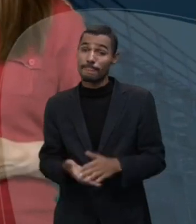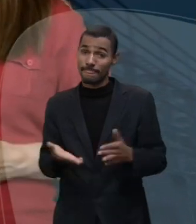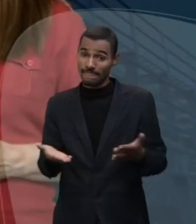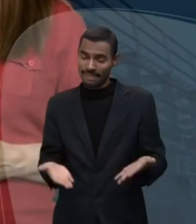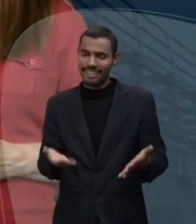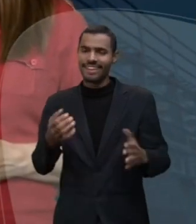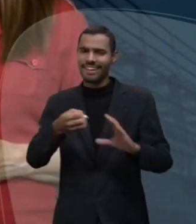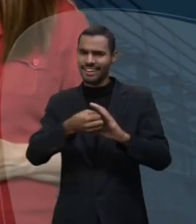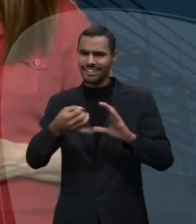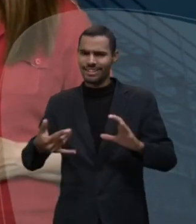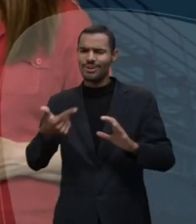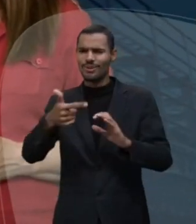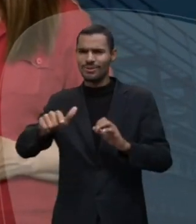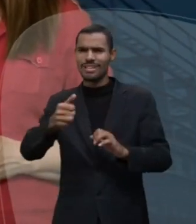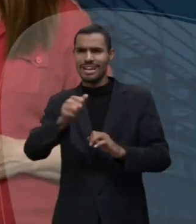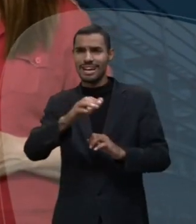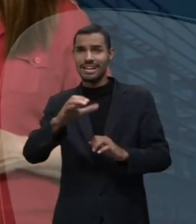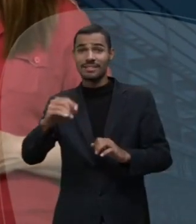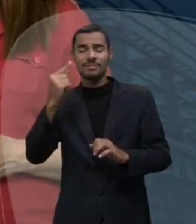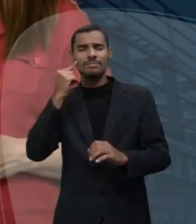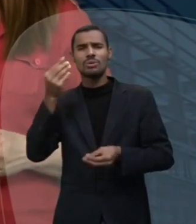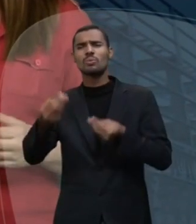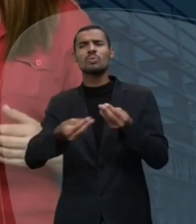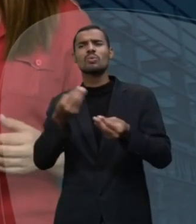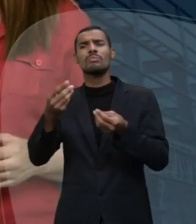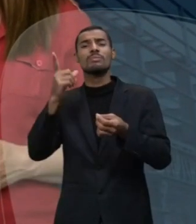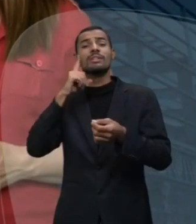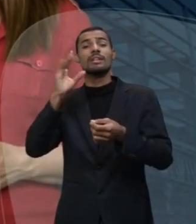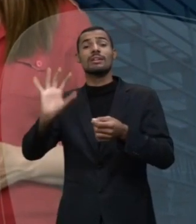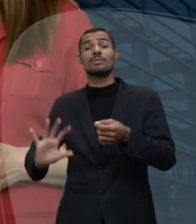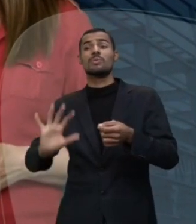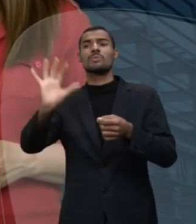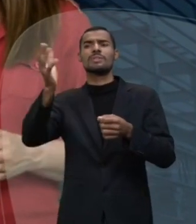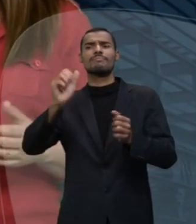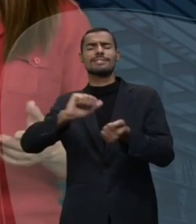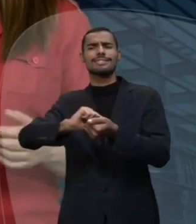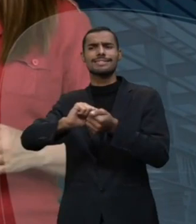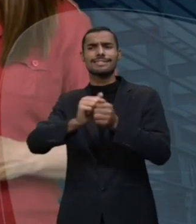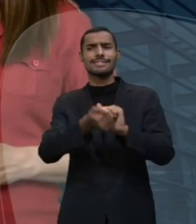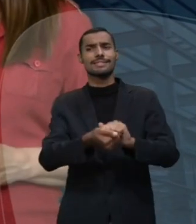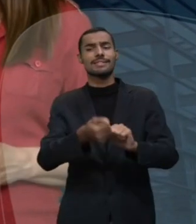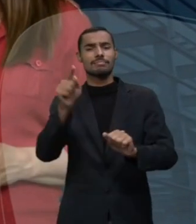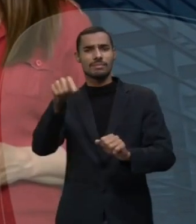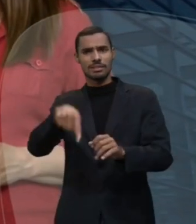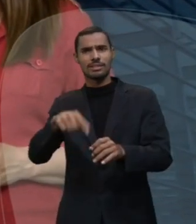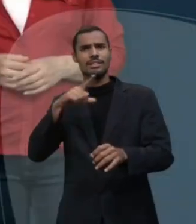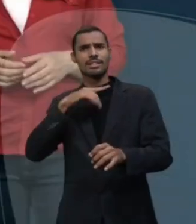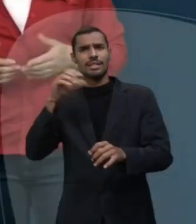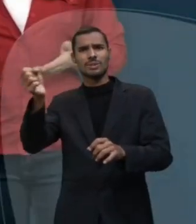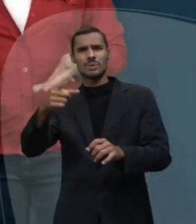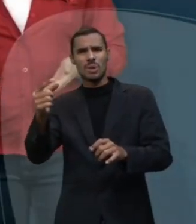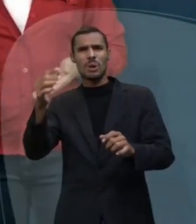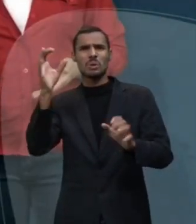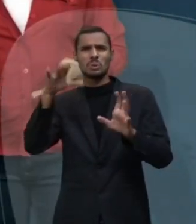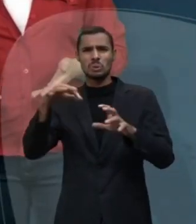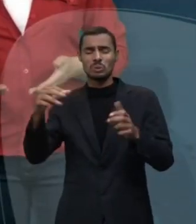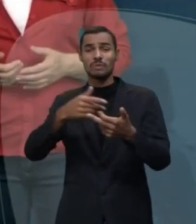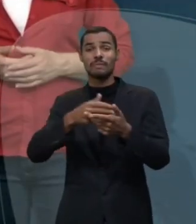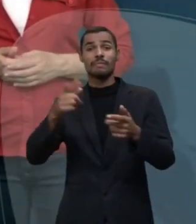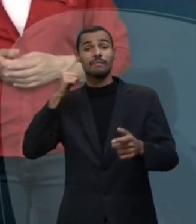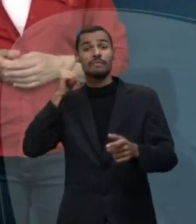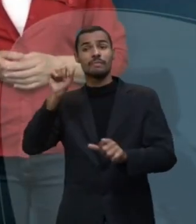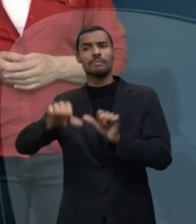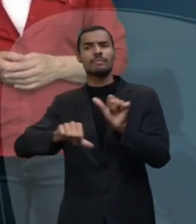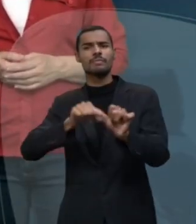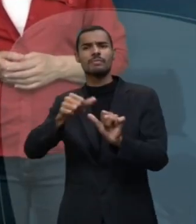Outra característica do aço é o jeito como ele se adapta às tensões que suporta e às deformações que sofre. Depois de submetido a